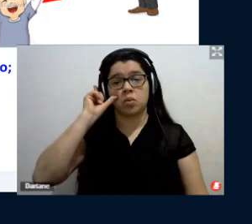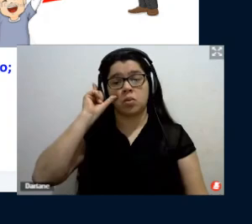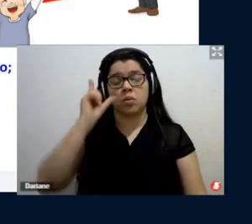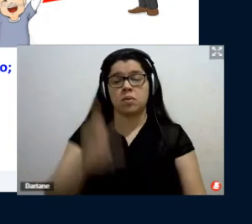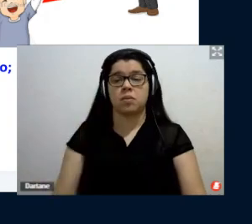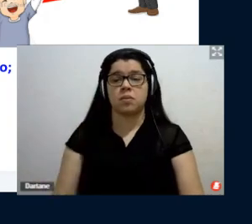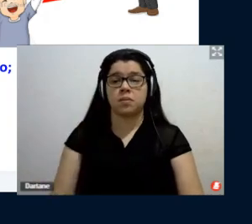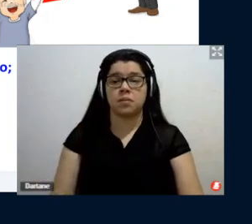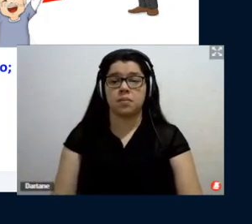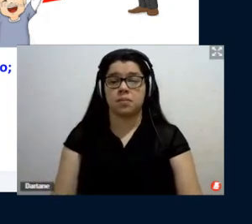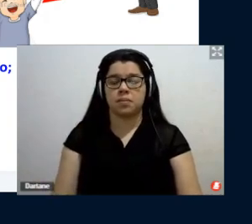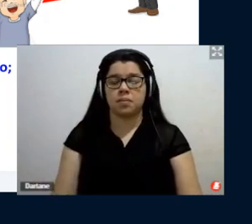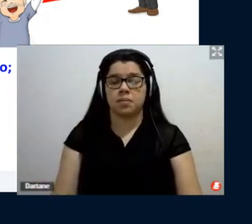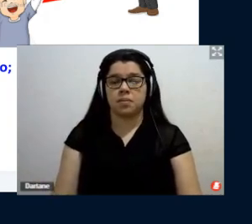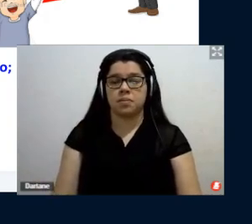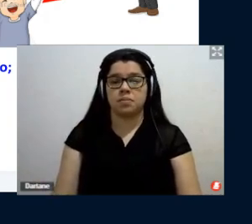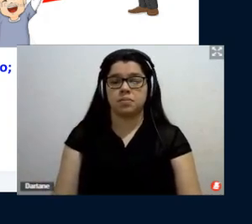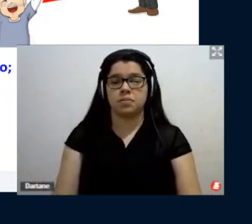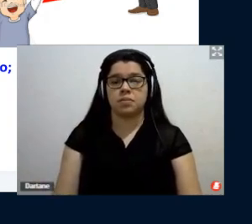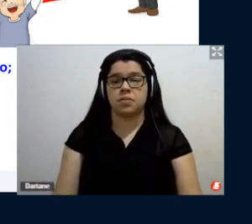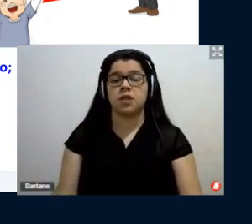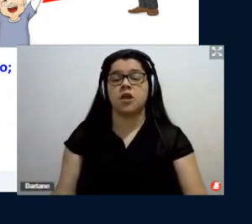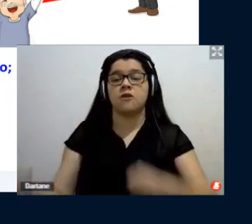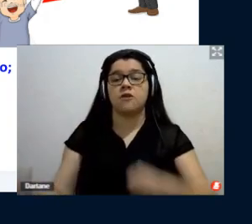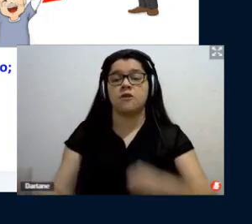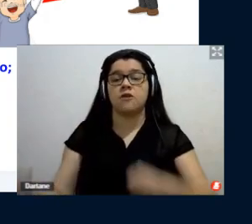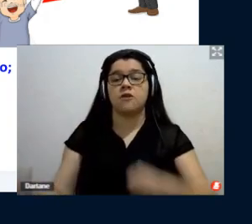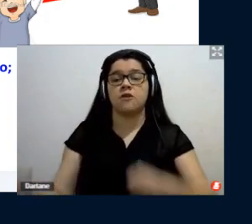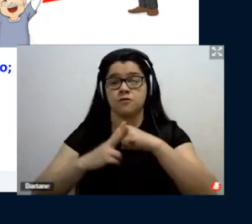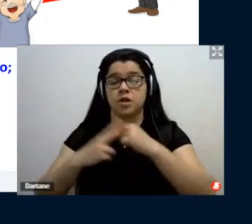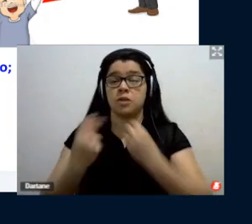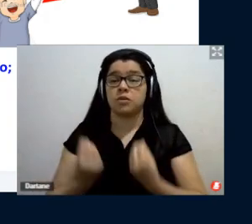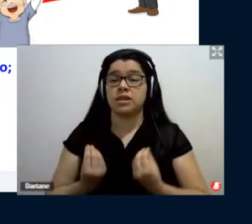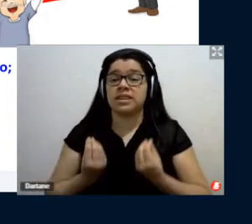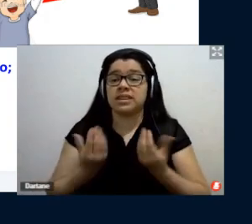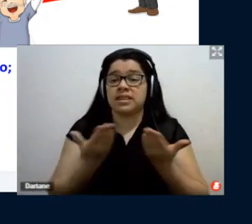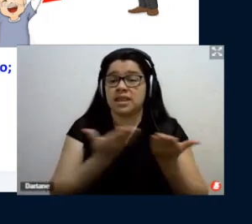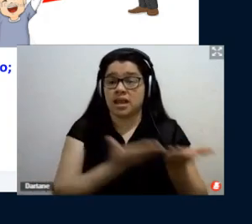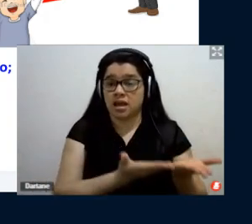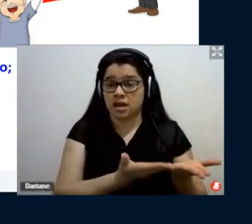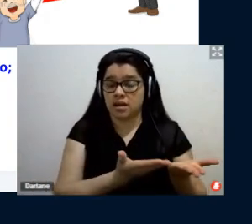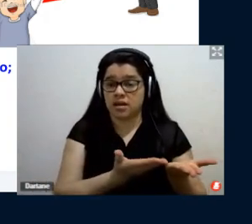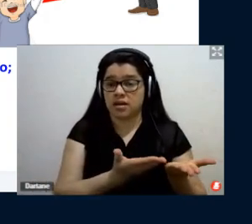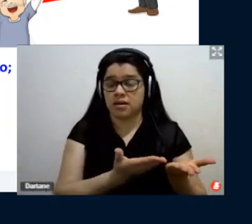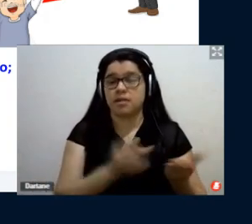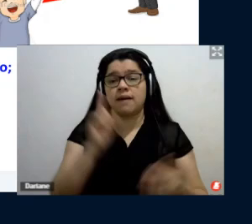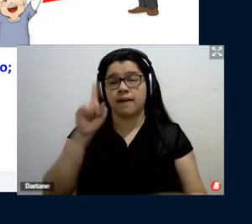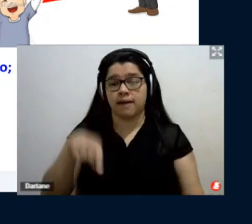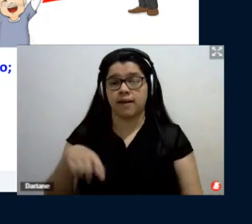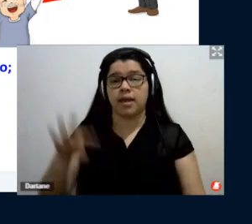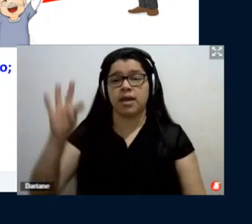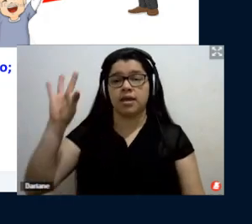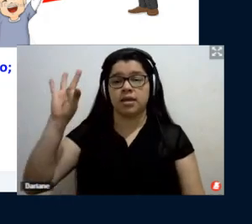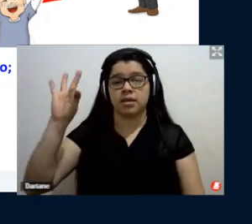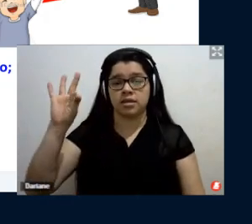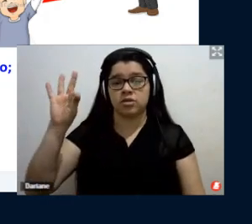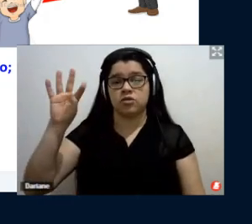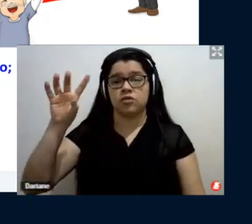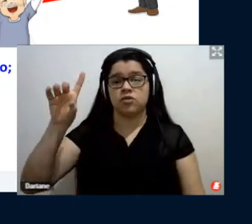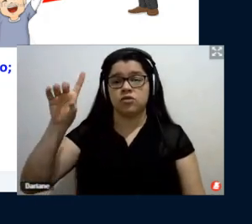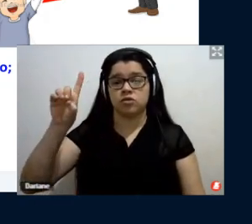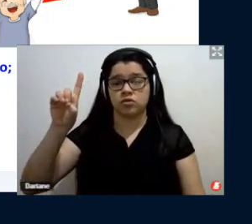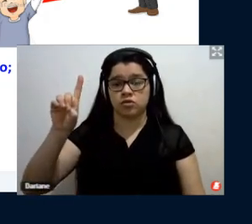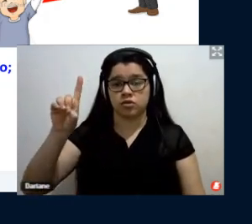Tá? O verbo dar é o verbo transitivo, direto